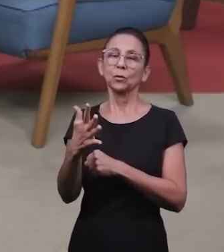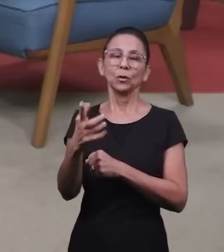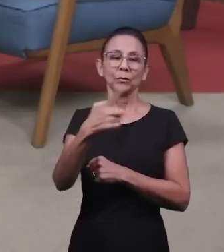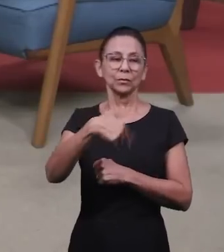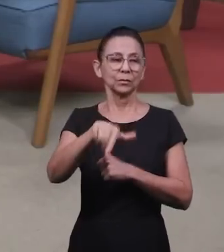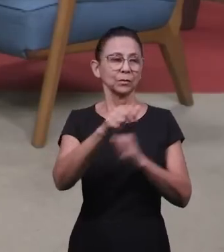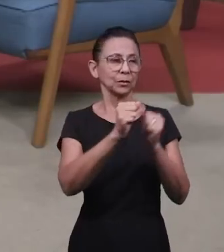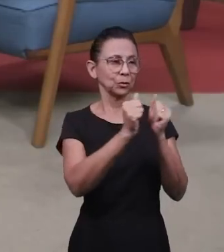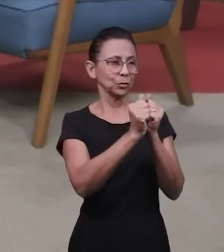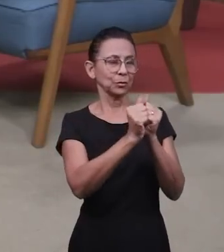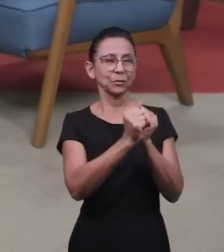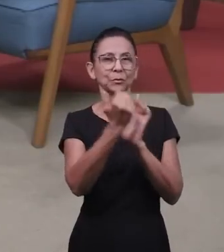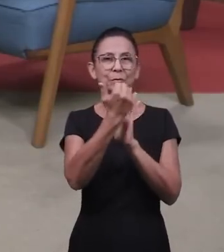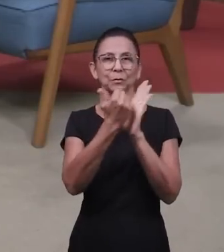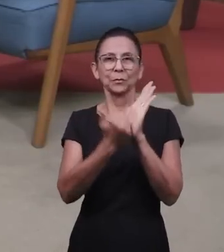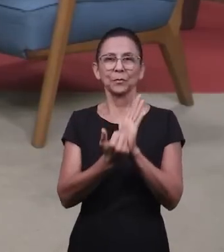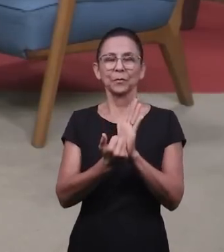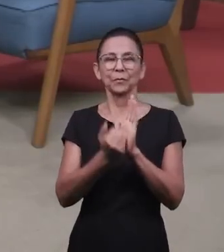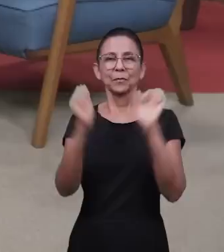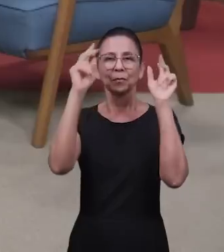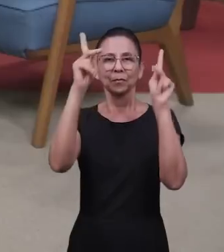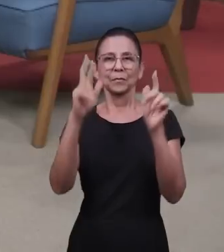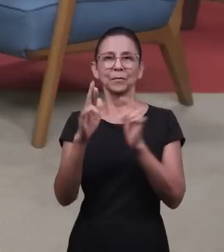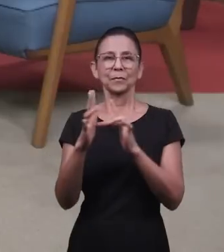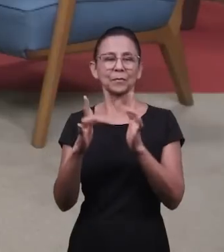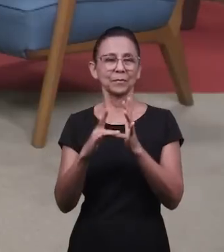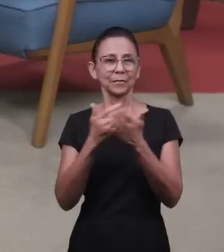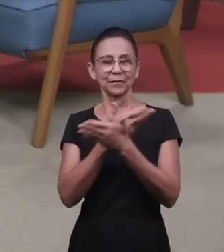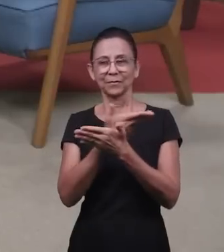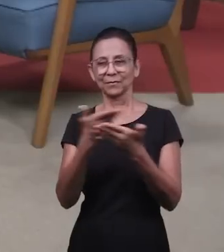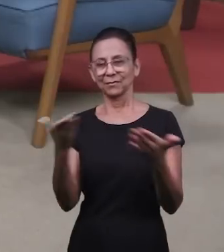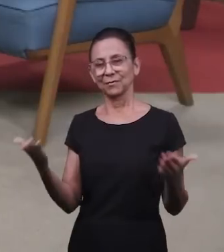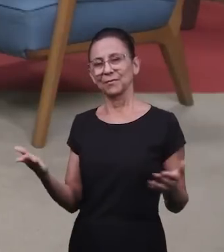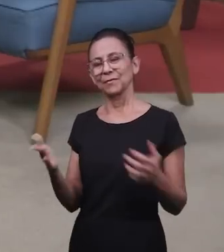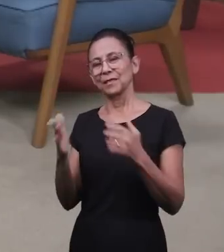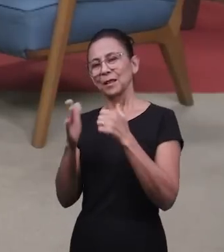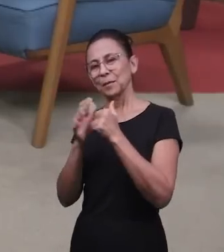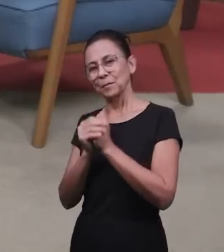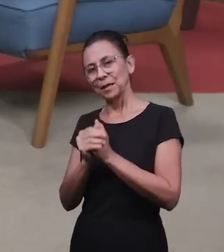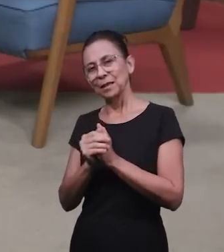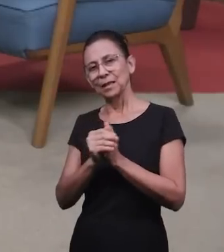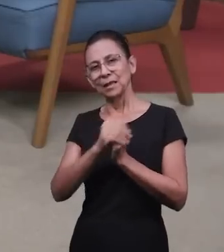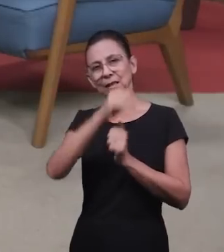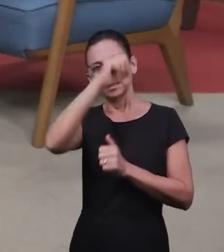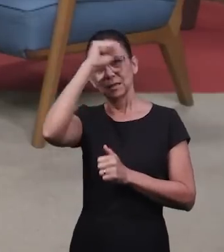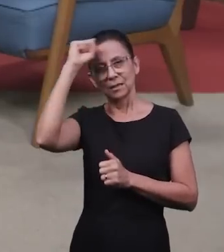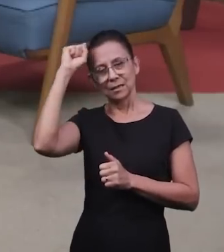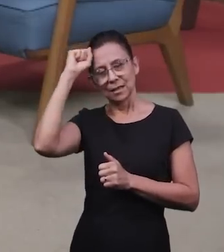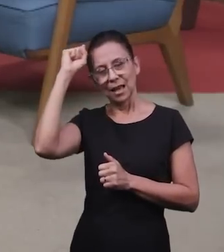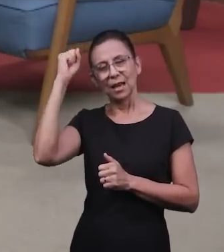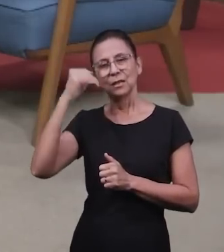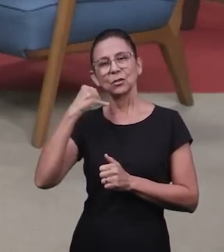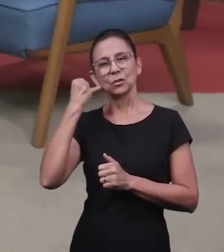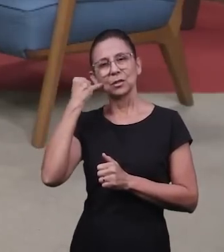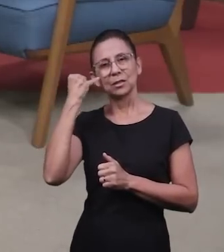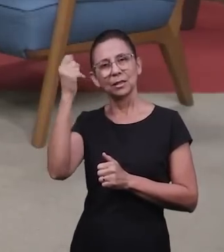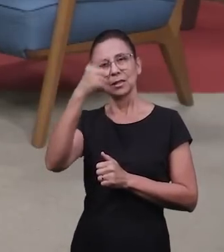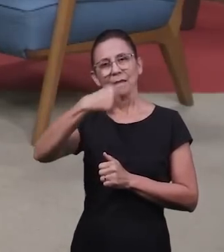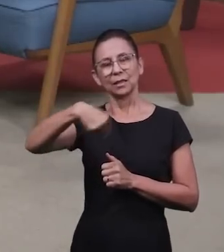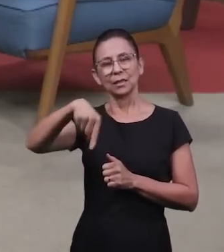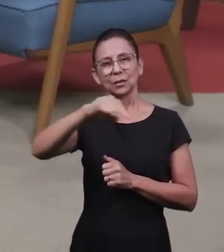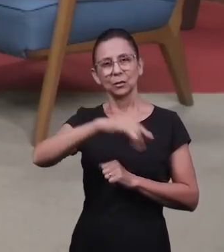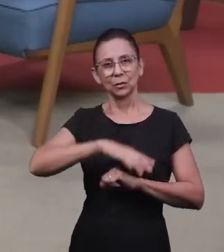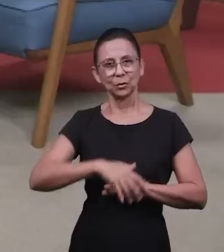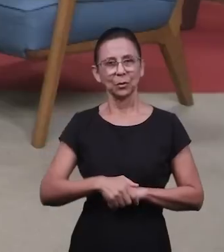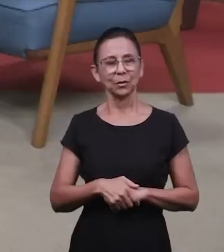inicia juntos nesse programa. Deus abençoe, queridos, a paz do Senhor. Glória a Deus. Pai do Senhor Josias, Pai do Senhor Sérgio, Pai do